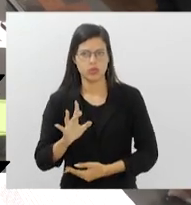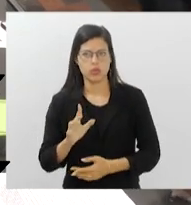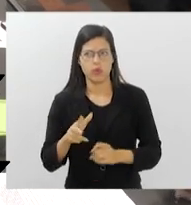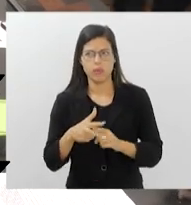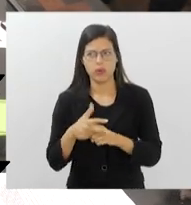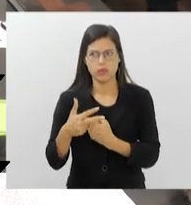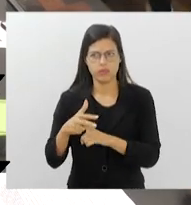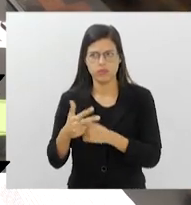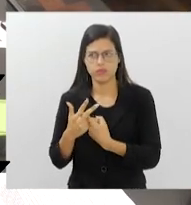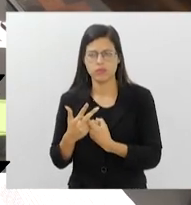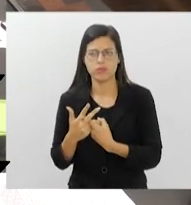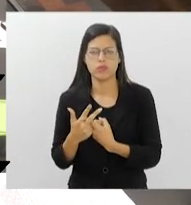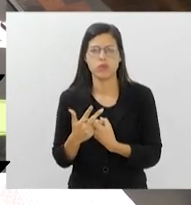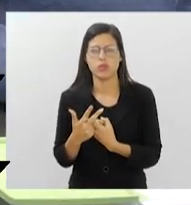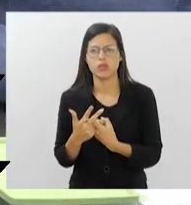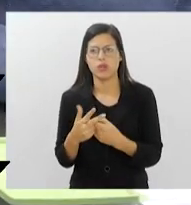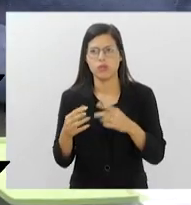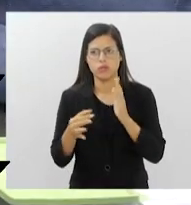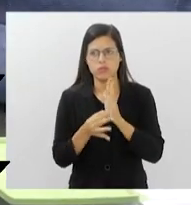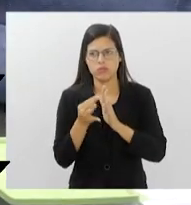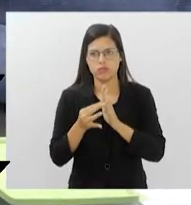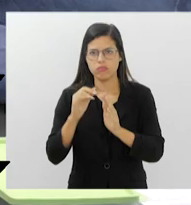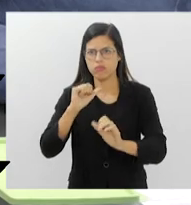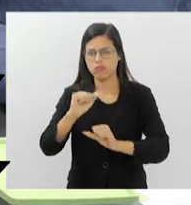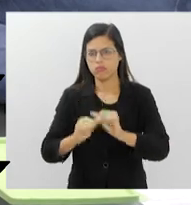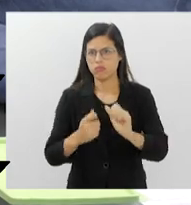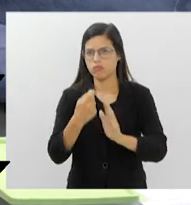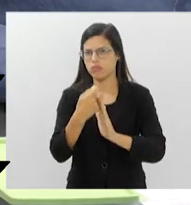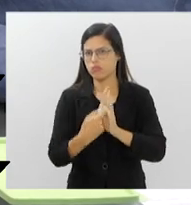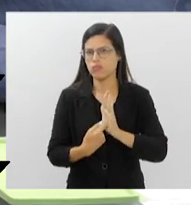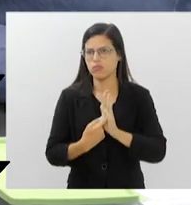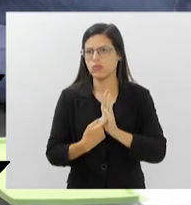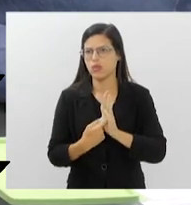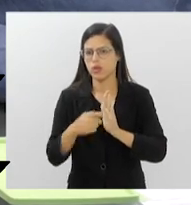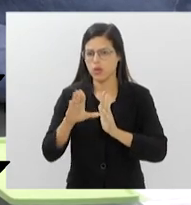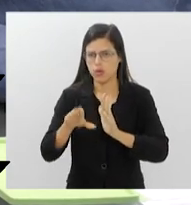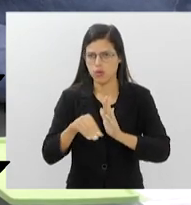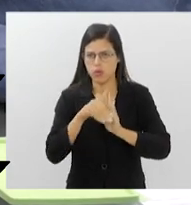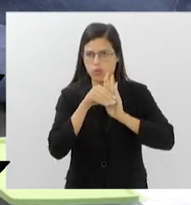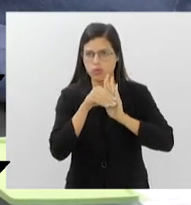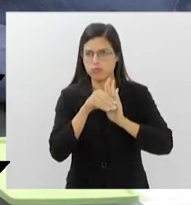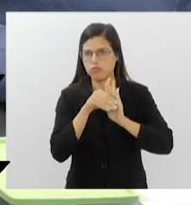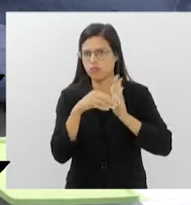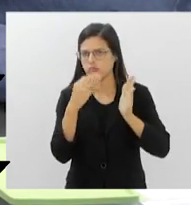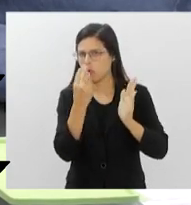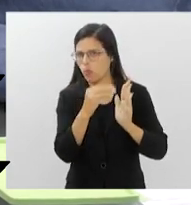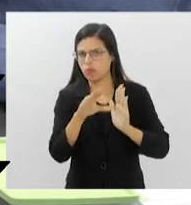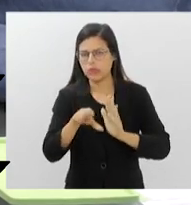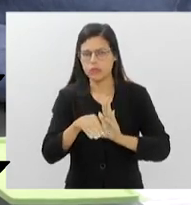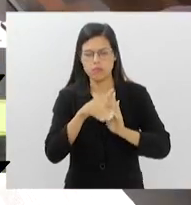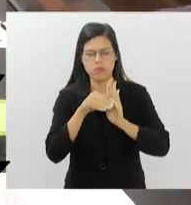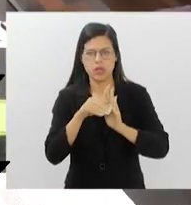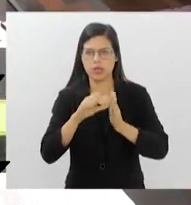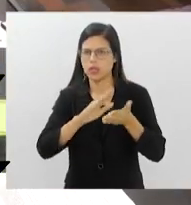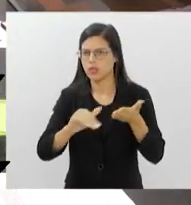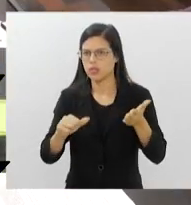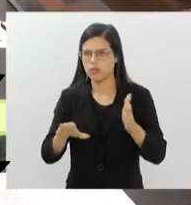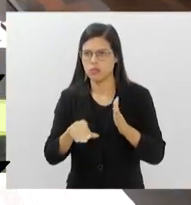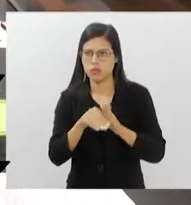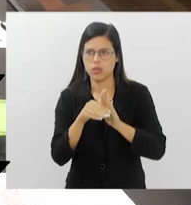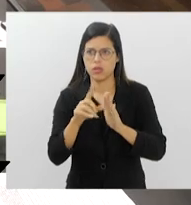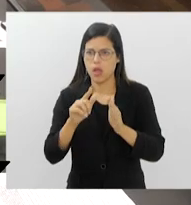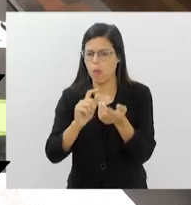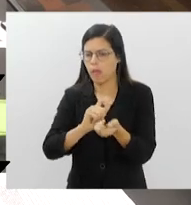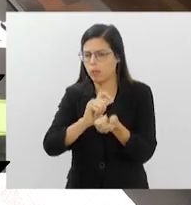Ah vamos mudar o texto ou incluir emenda ou tirar emenda ou fazer um novo sub é uma adequação so o ponto de